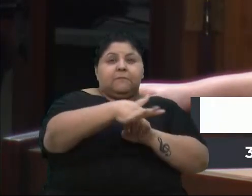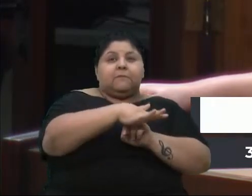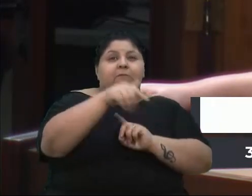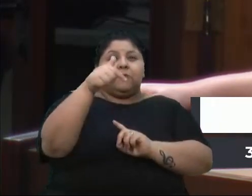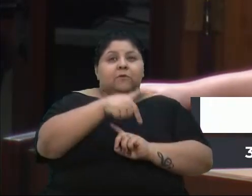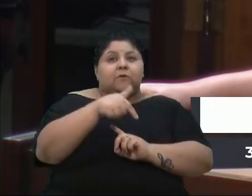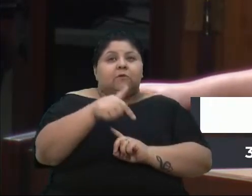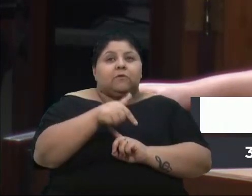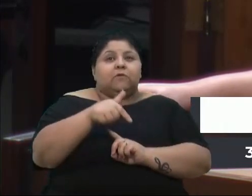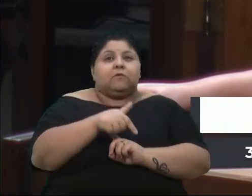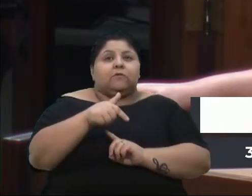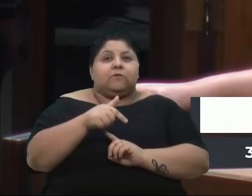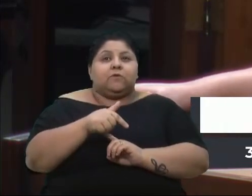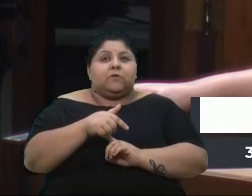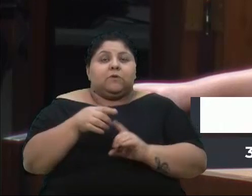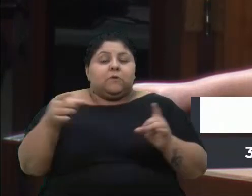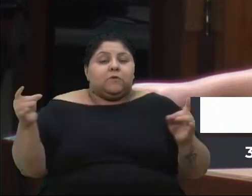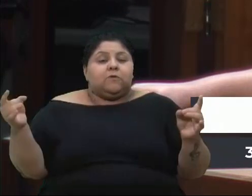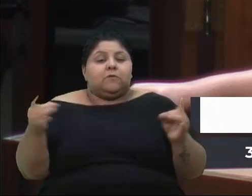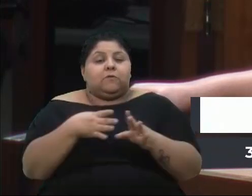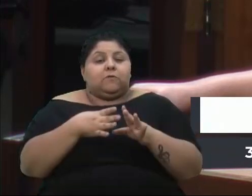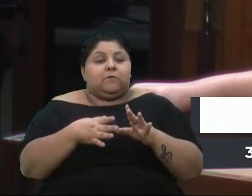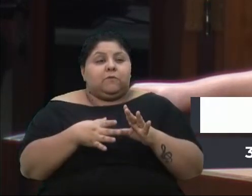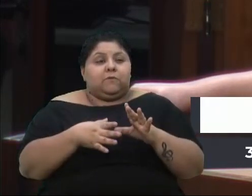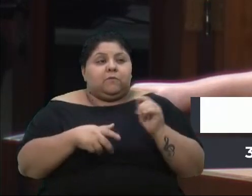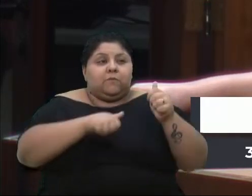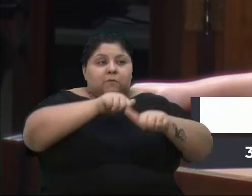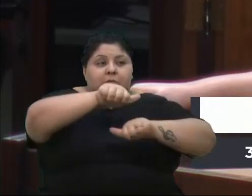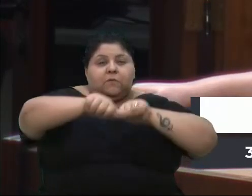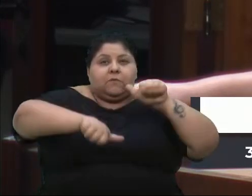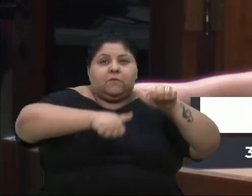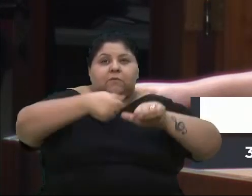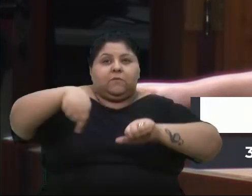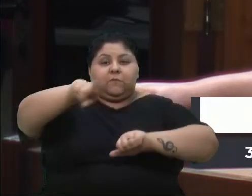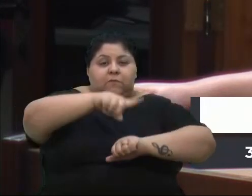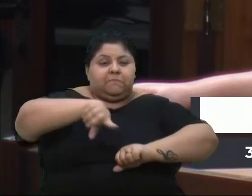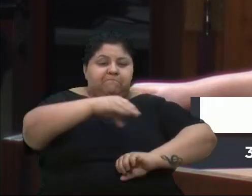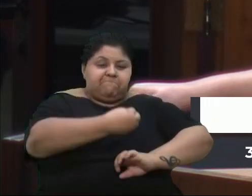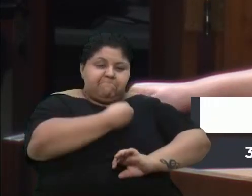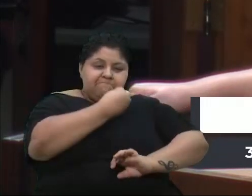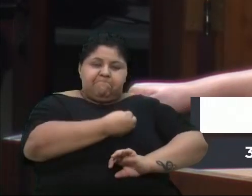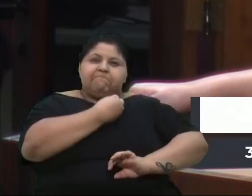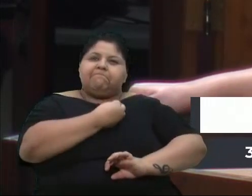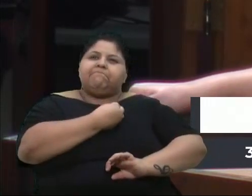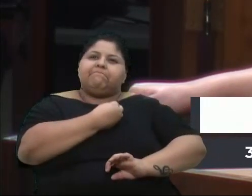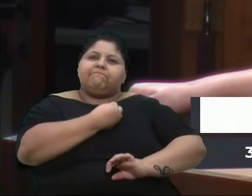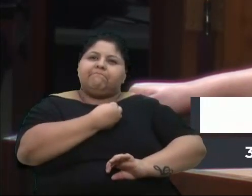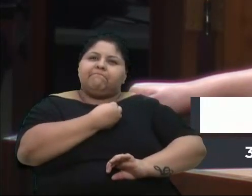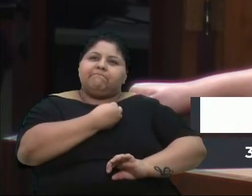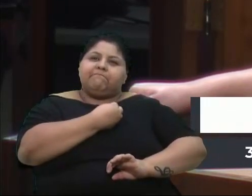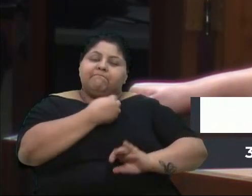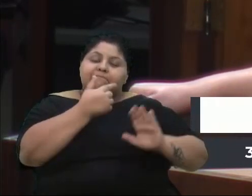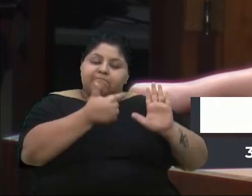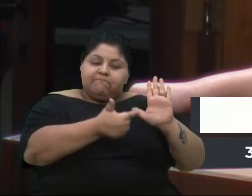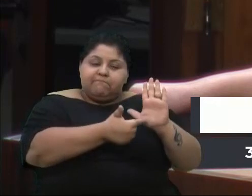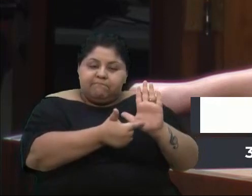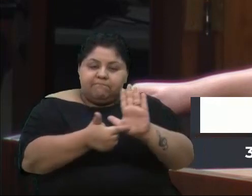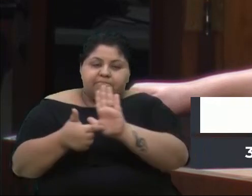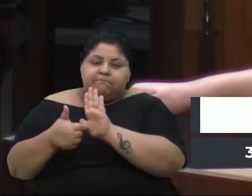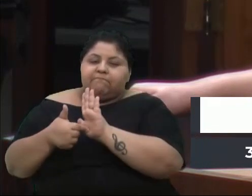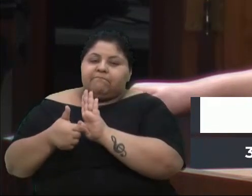estavam dispostos a transformar as nossas vidas e nos mostrar